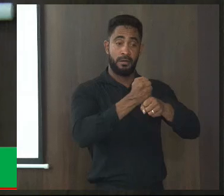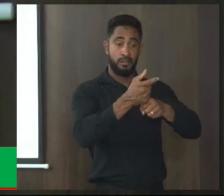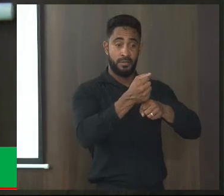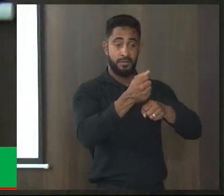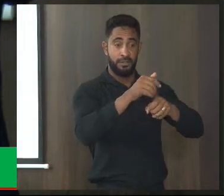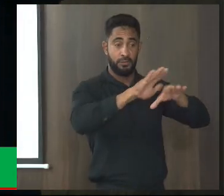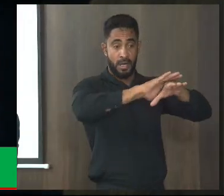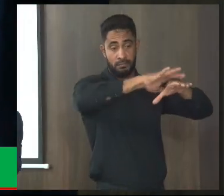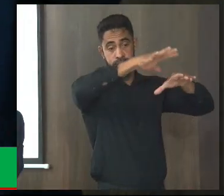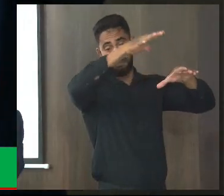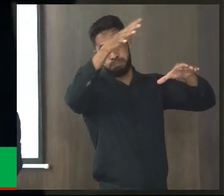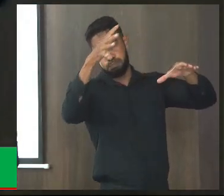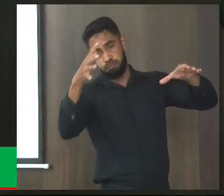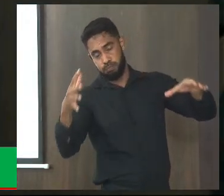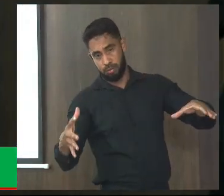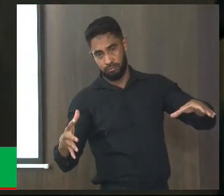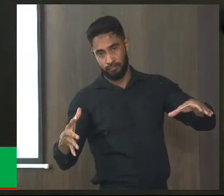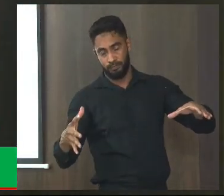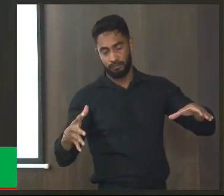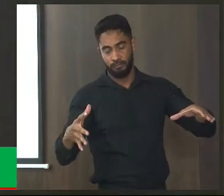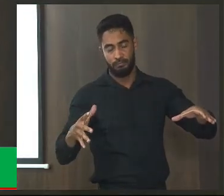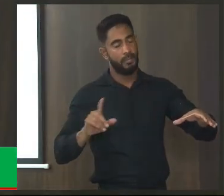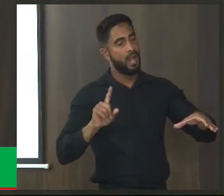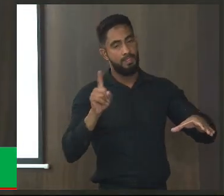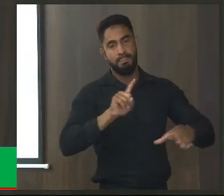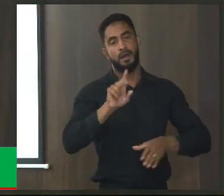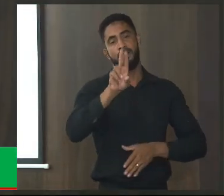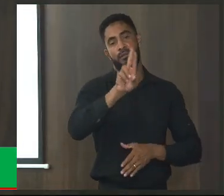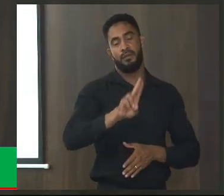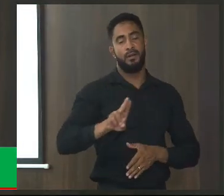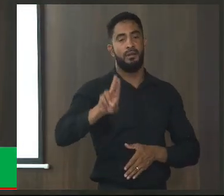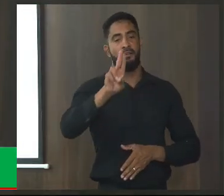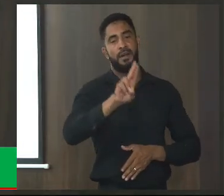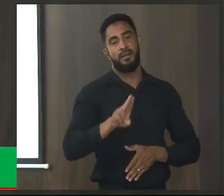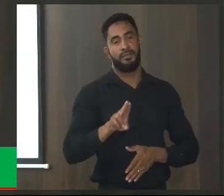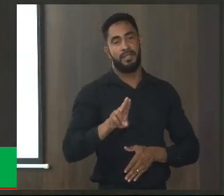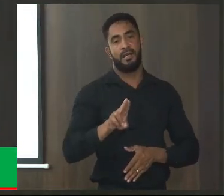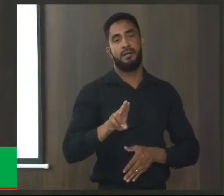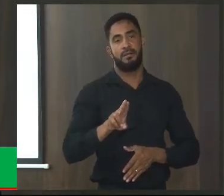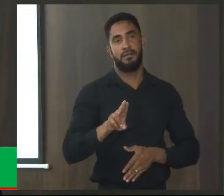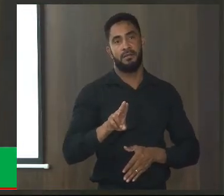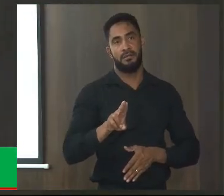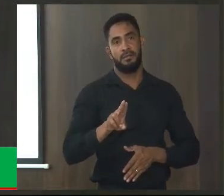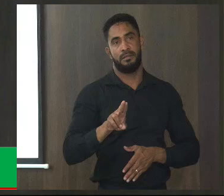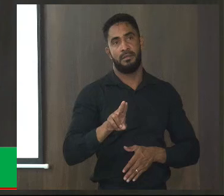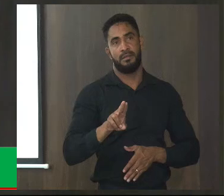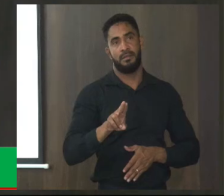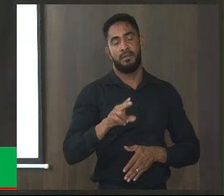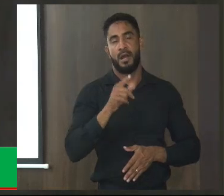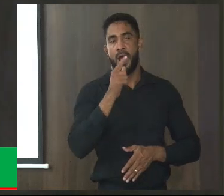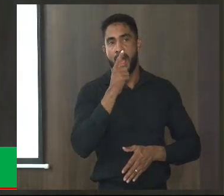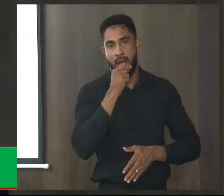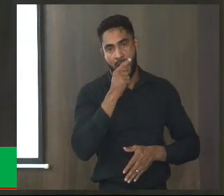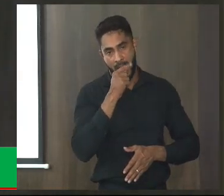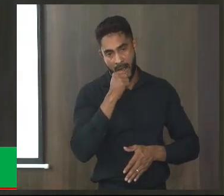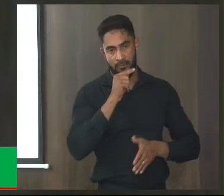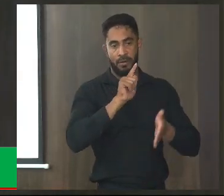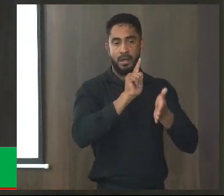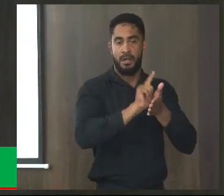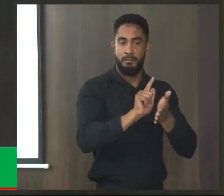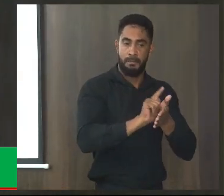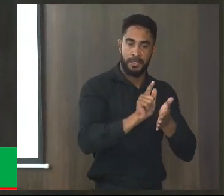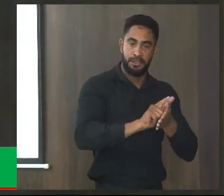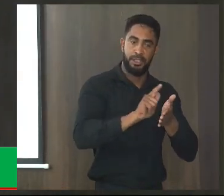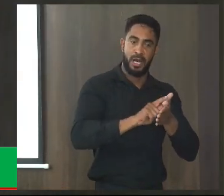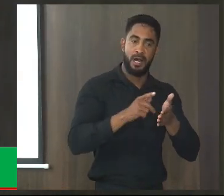2024, onde eles não mais usarão esse sistema de mineração com água. Então vai